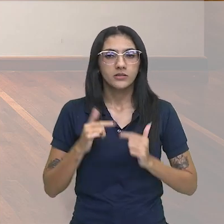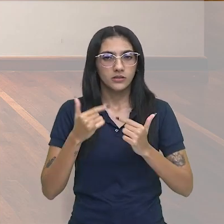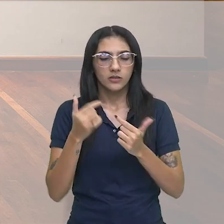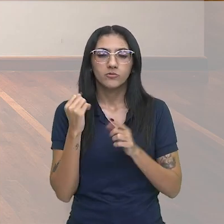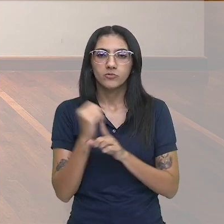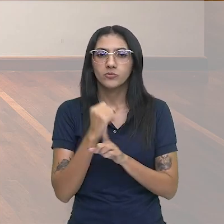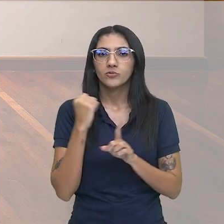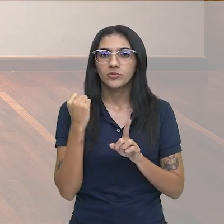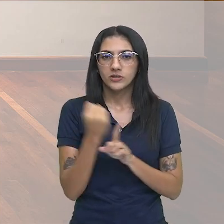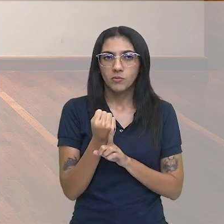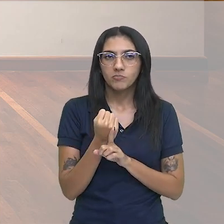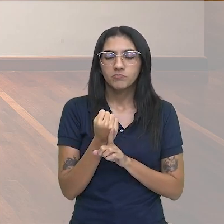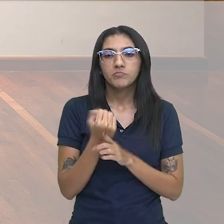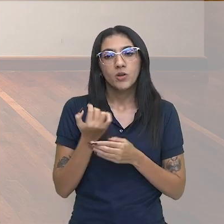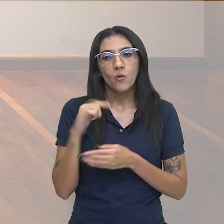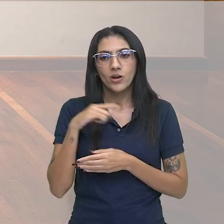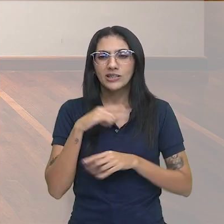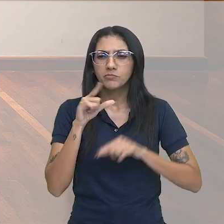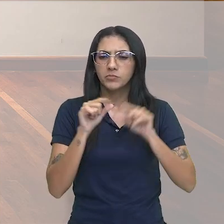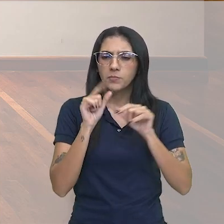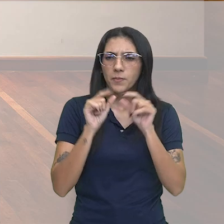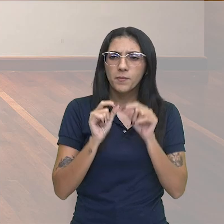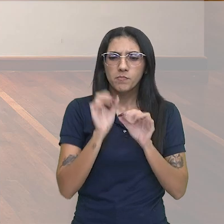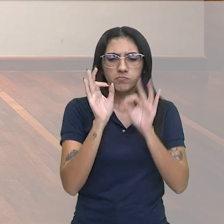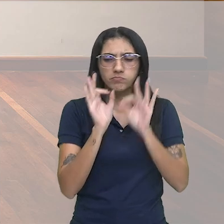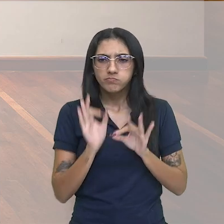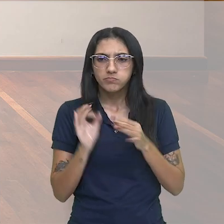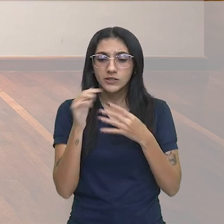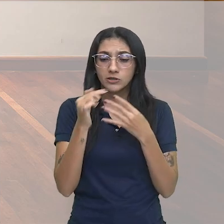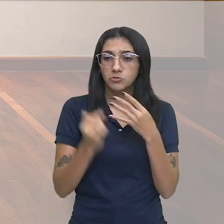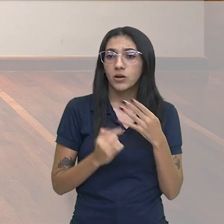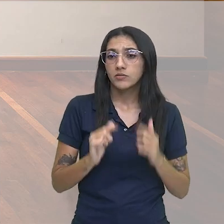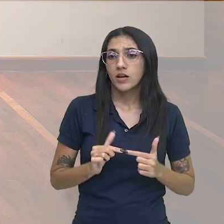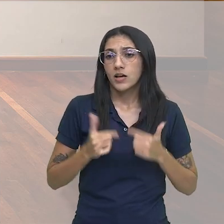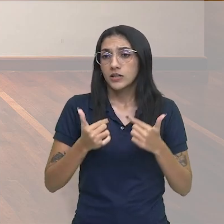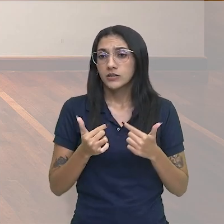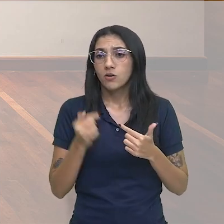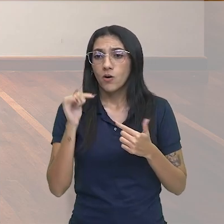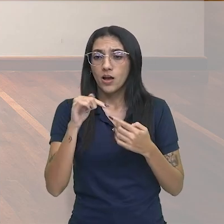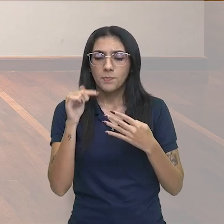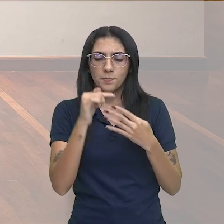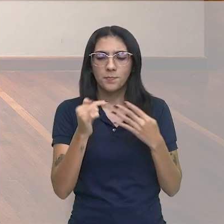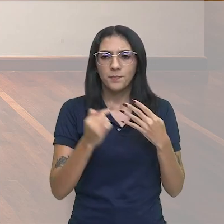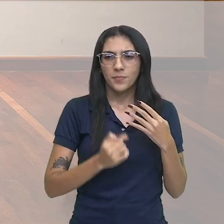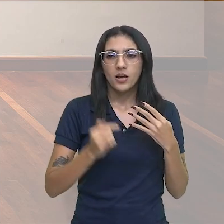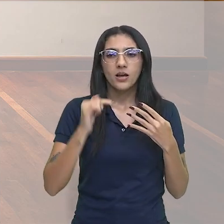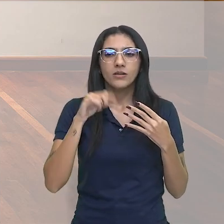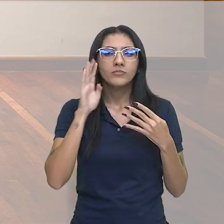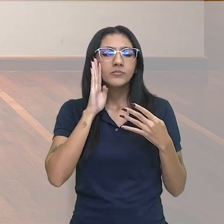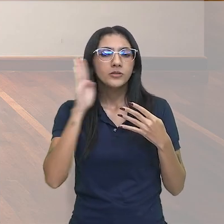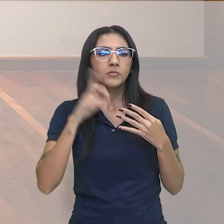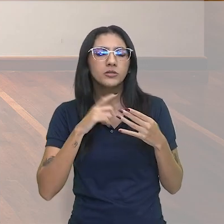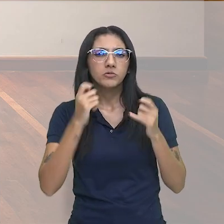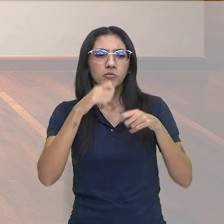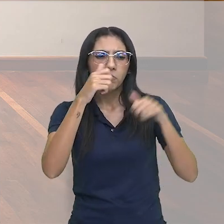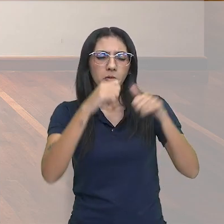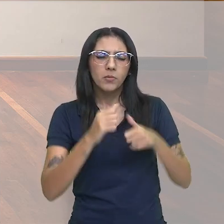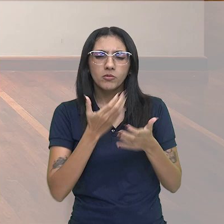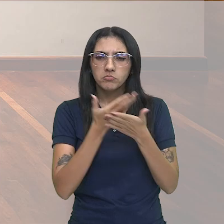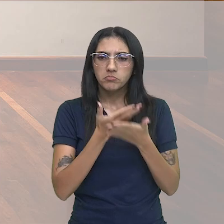né? Ele vai, então, ele elege essas 4 ações para, a partir daí, estudar, né, a